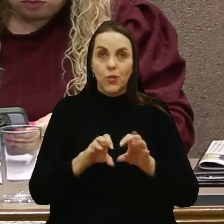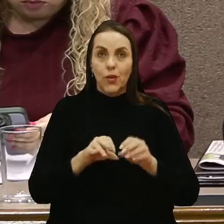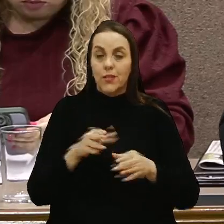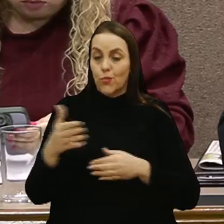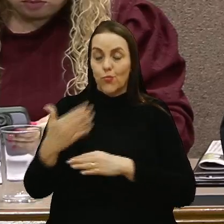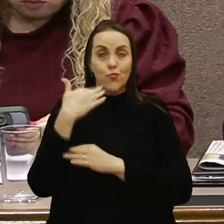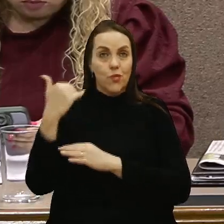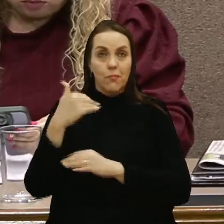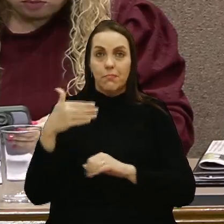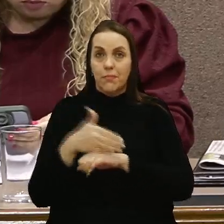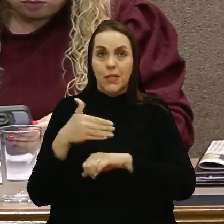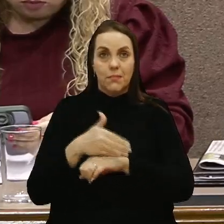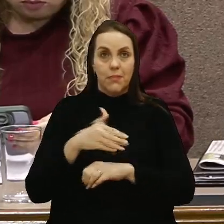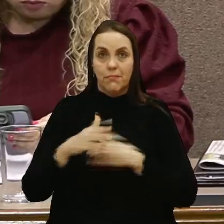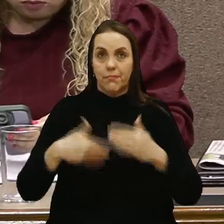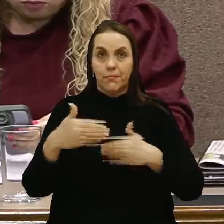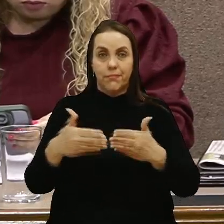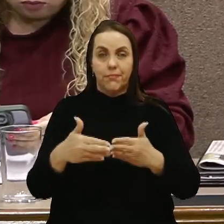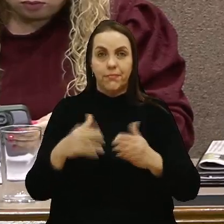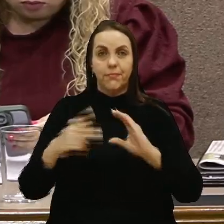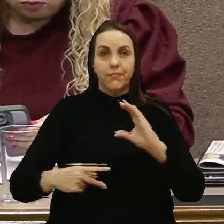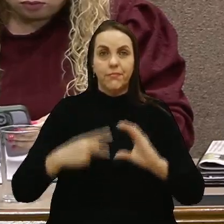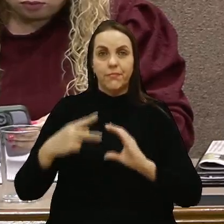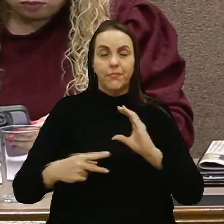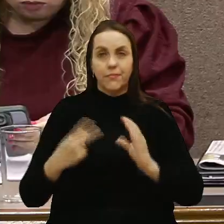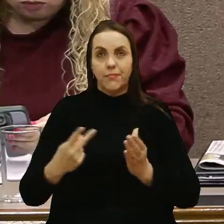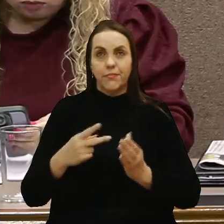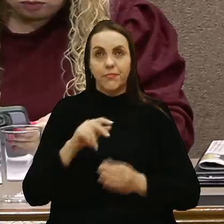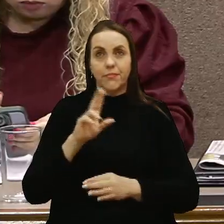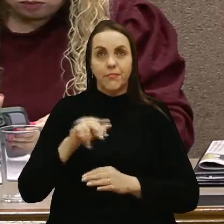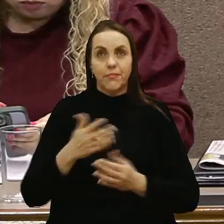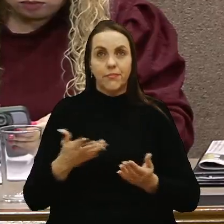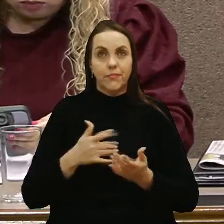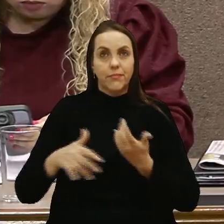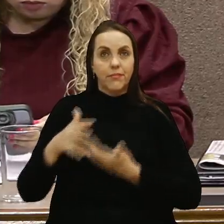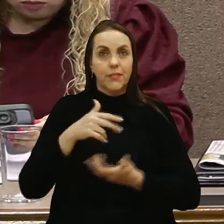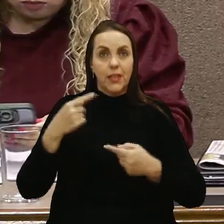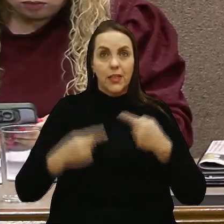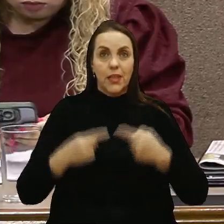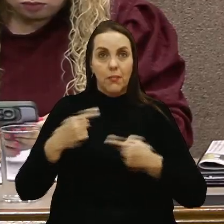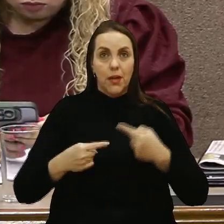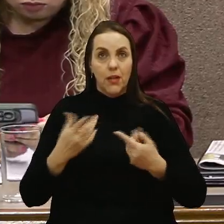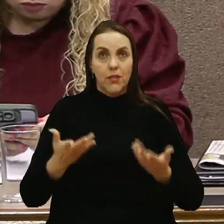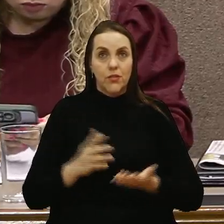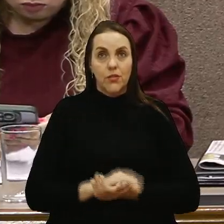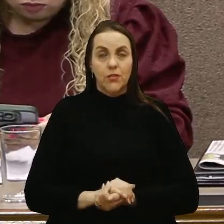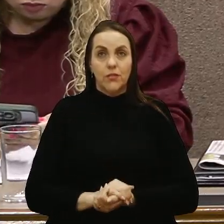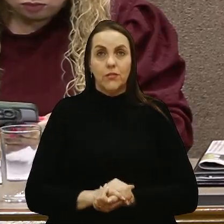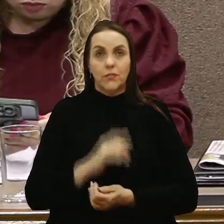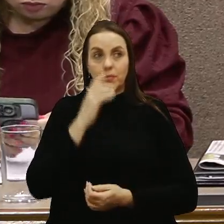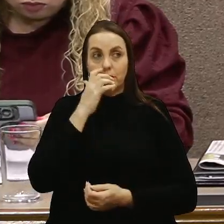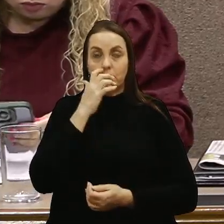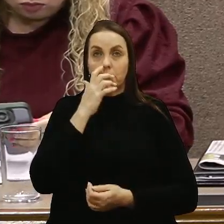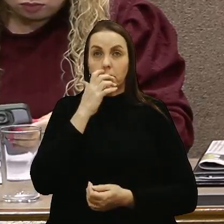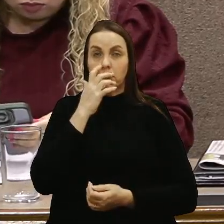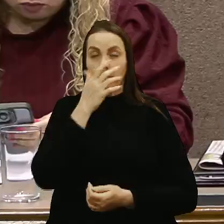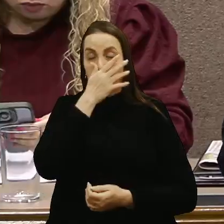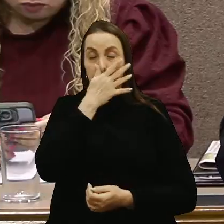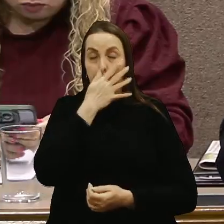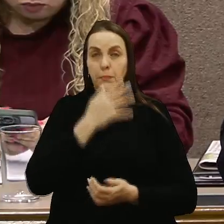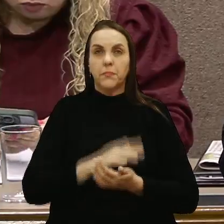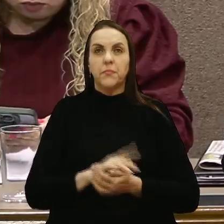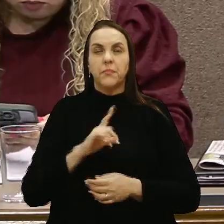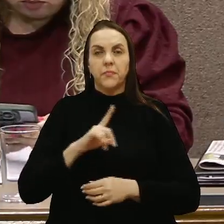desse processo, né? A Câmara de Vereadores nunca se furtou do debate, nós nunca nos eximimos da responsabilidade, mas nós agimos